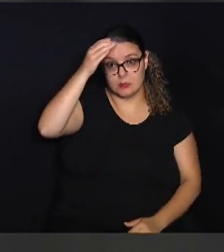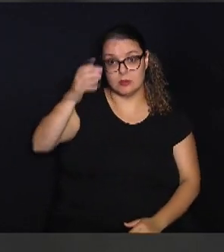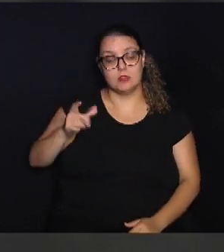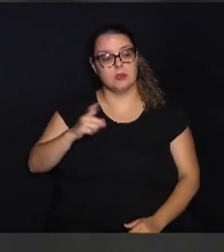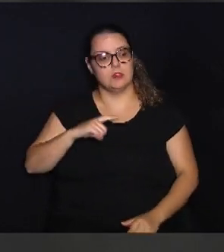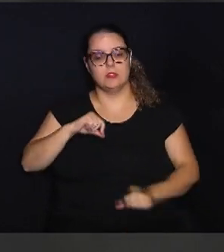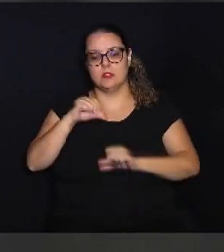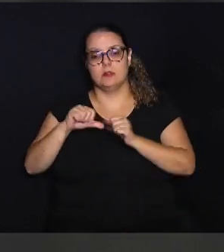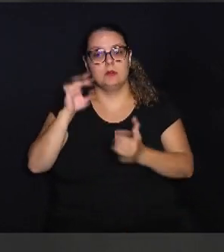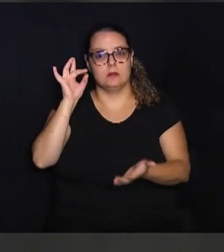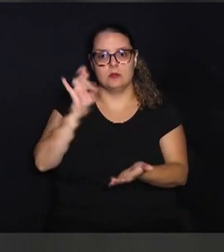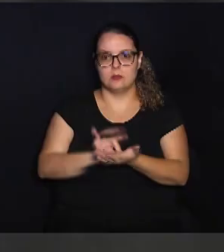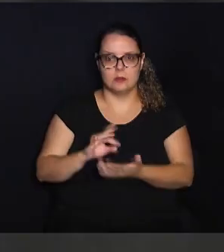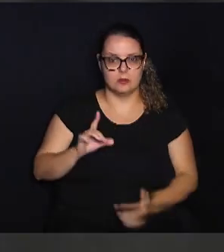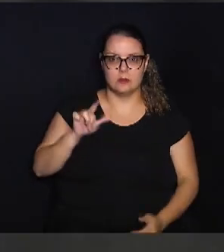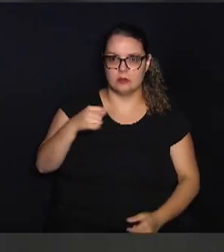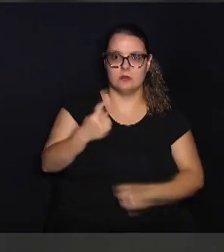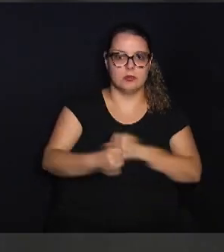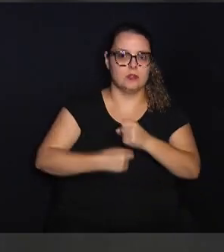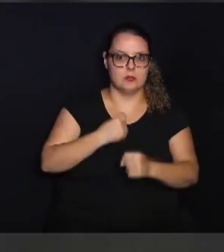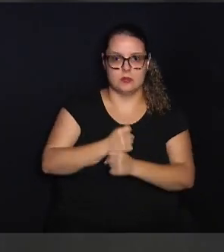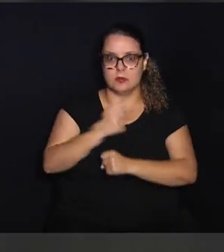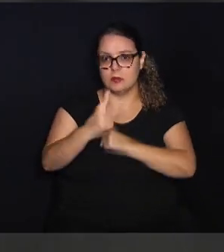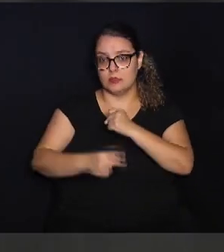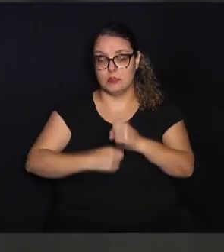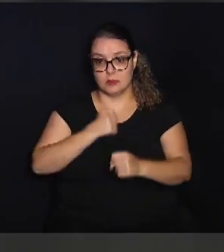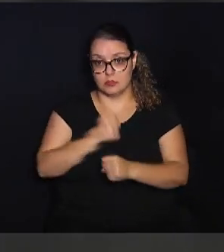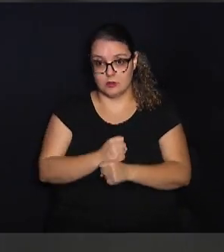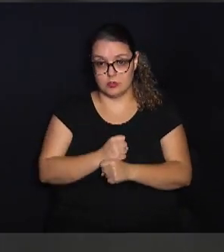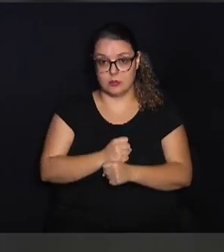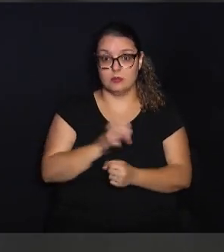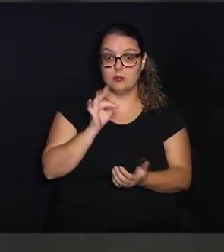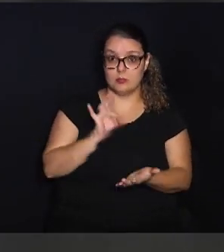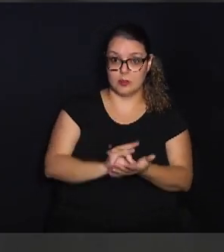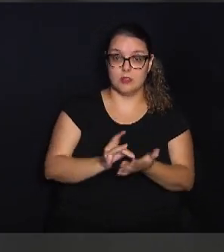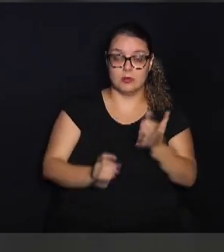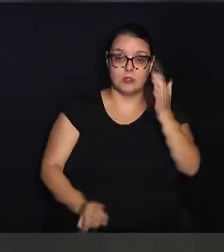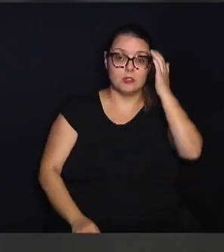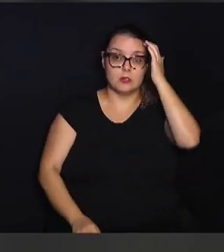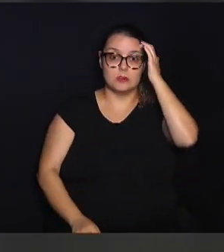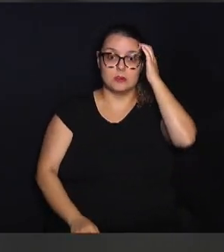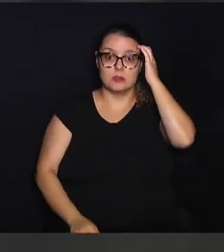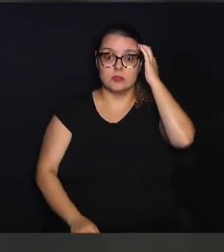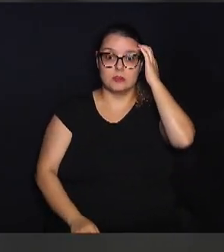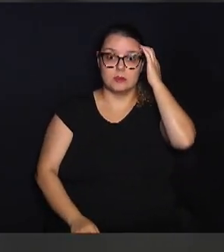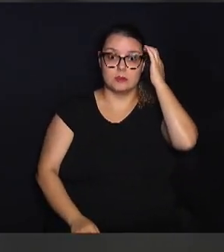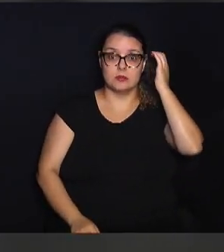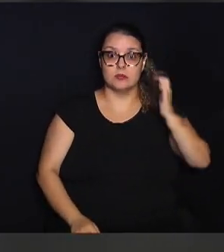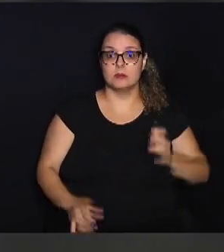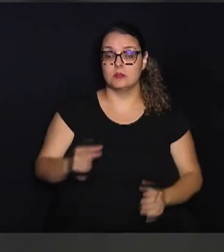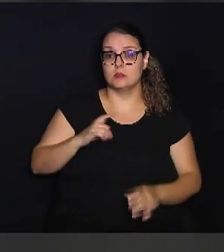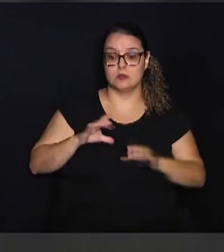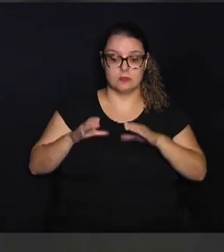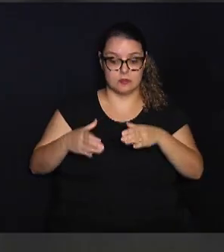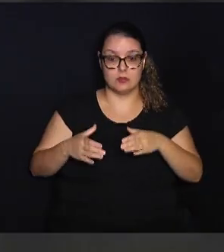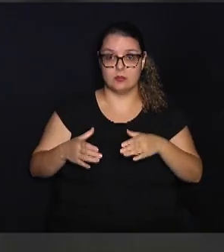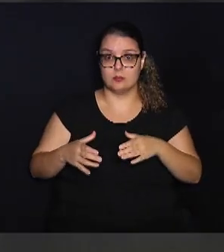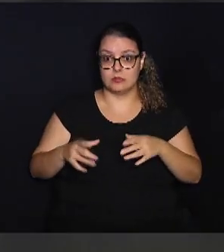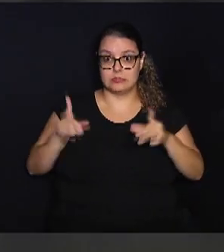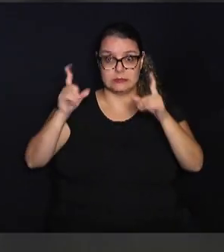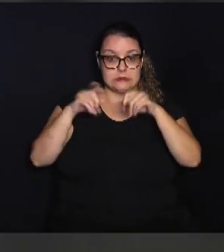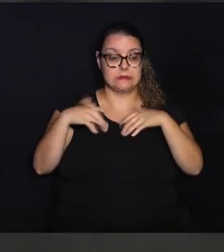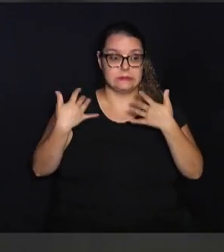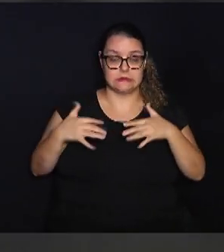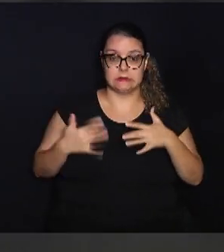transformar aquilo em realidade. Depois de 1 ano, 2 anos, aquele sonho virou uma realidade. E você tem que comandar um time complexo, né?